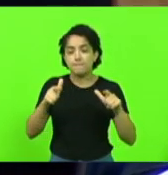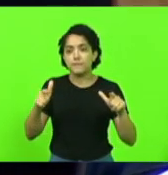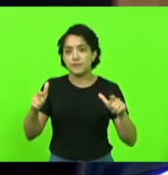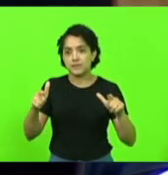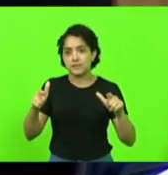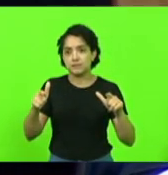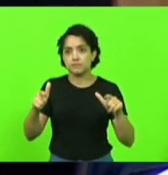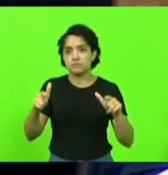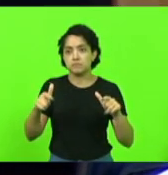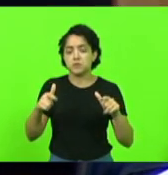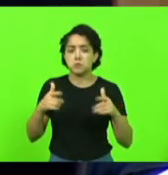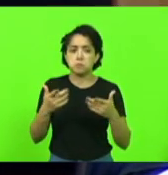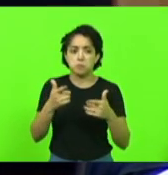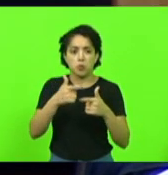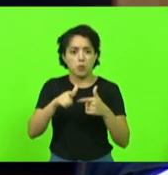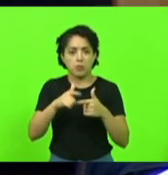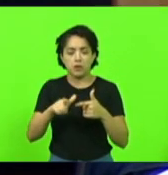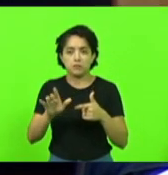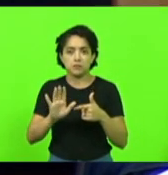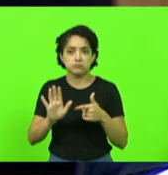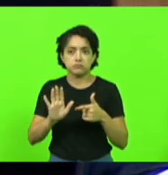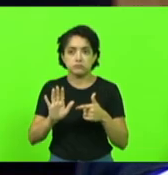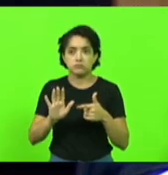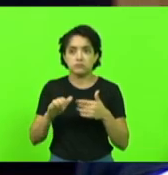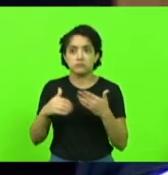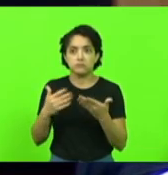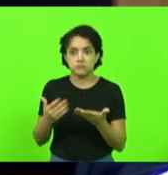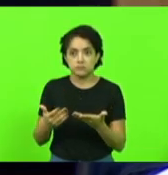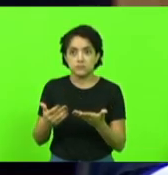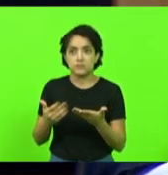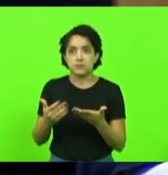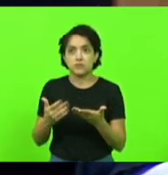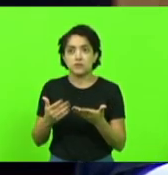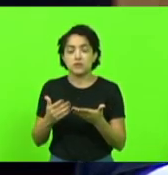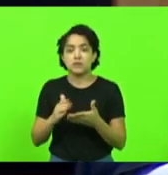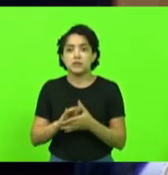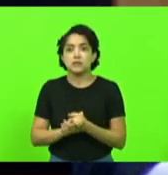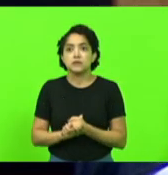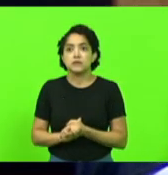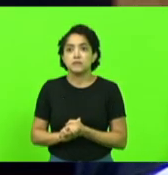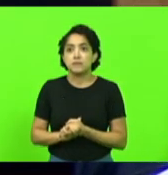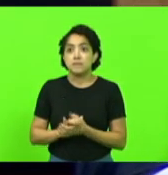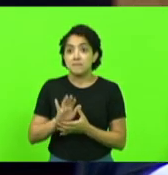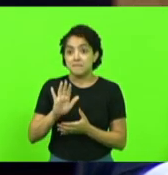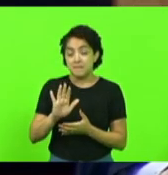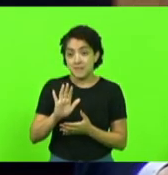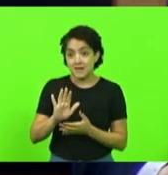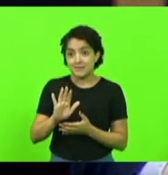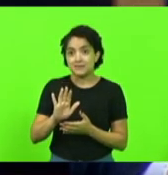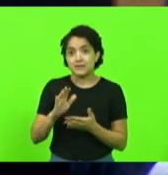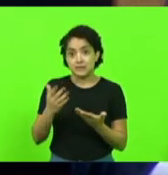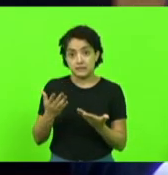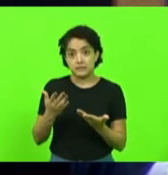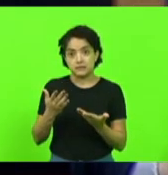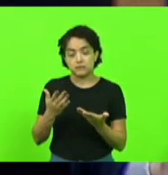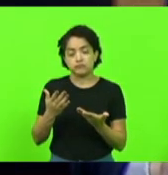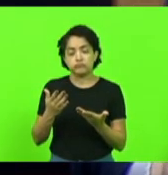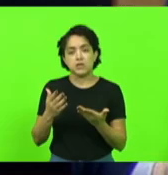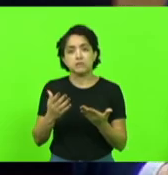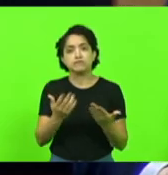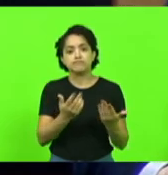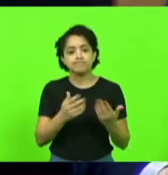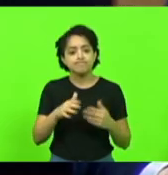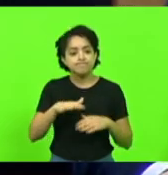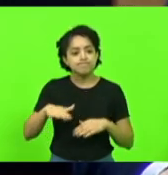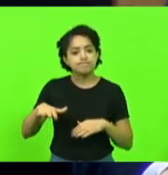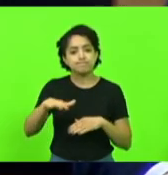problema nenhum, né, tirando as questões mais ríspidas, ideológicas, mas na questão mais racional e pragmática, que a gente